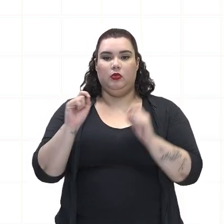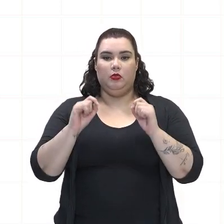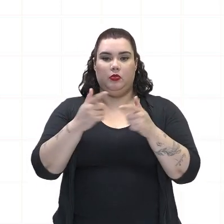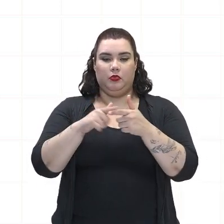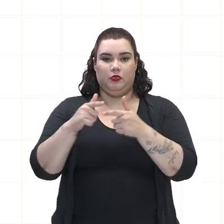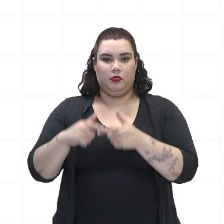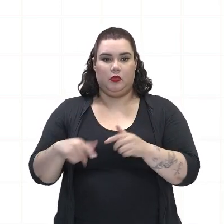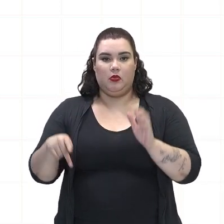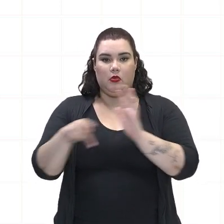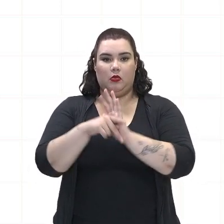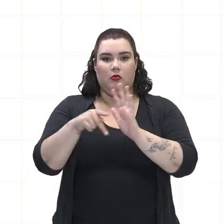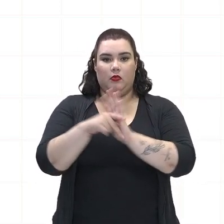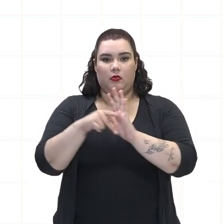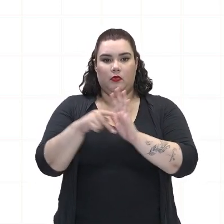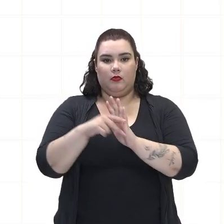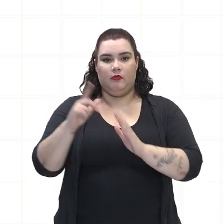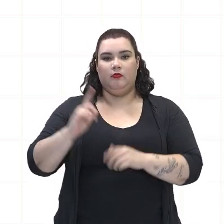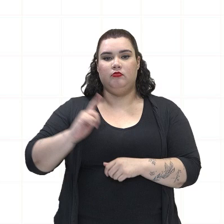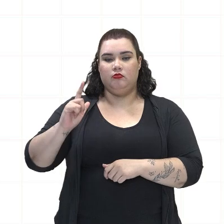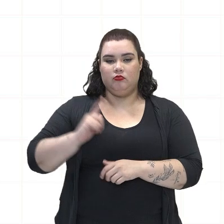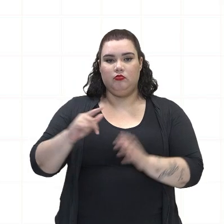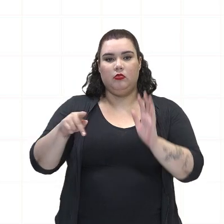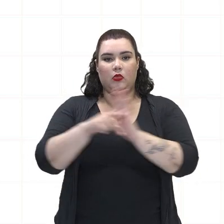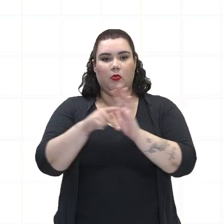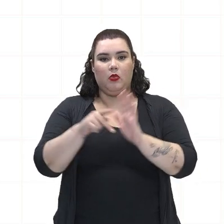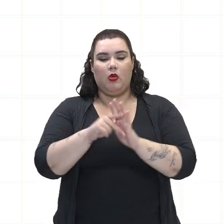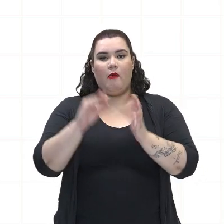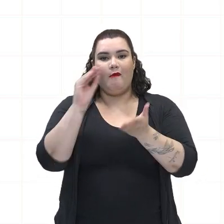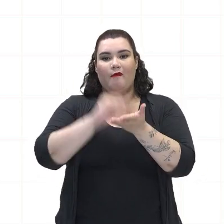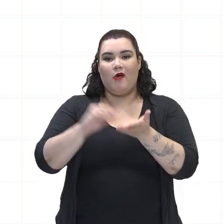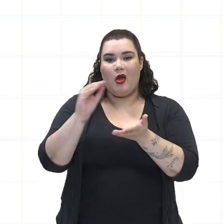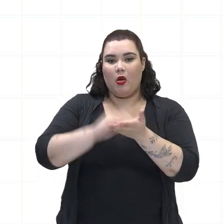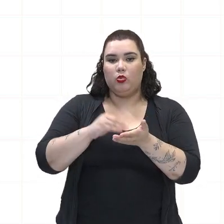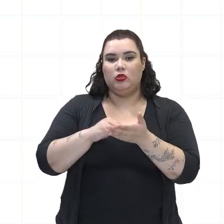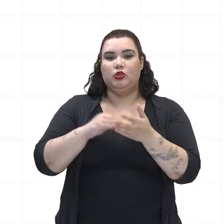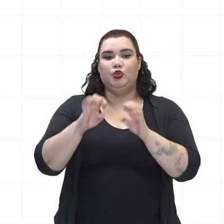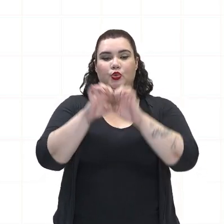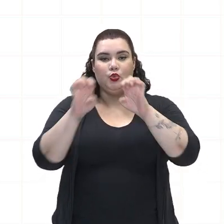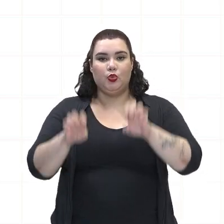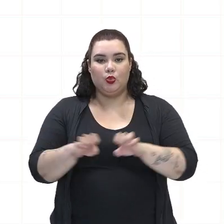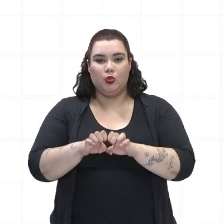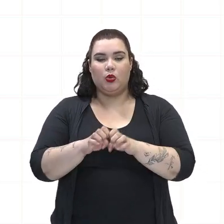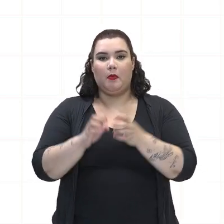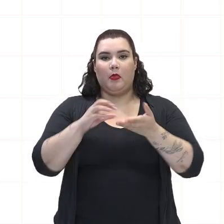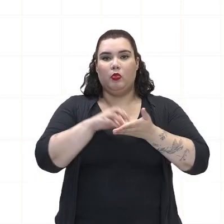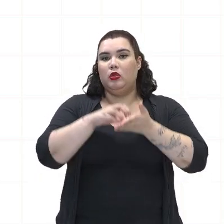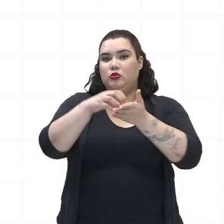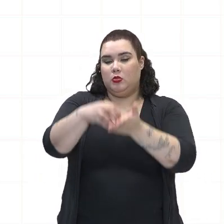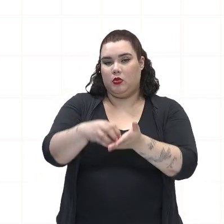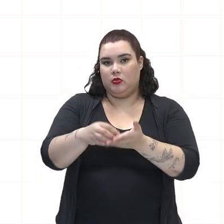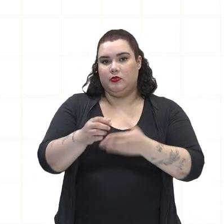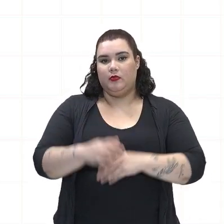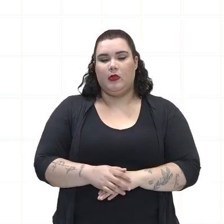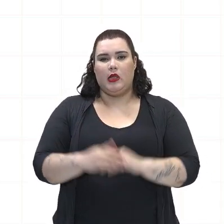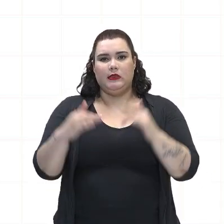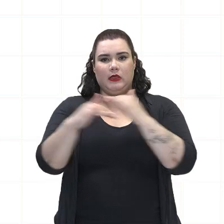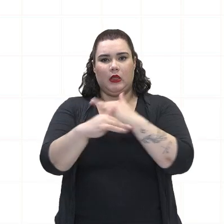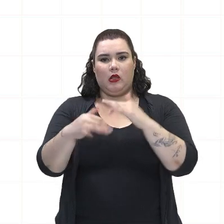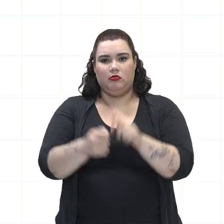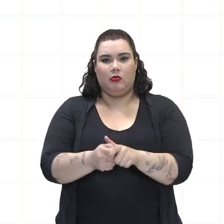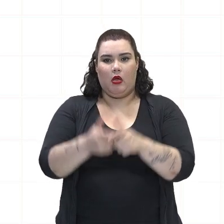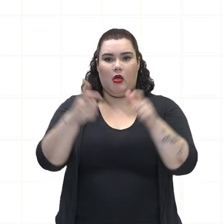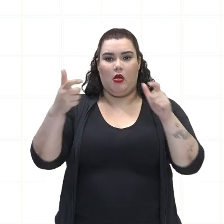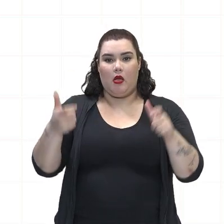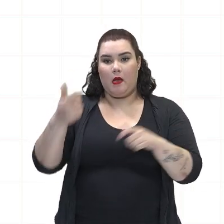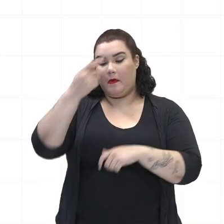questão da mobilidade urbana deficiente, né? A gente sabe que com o crescimento das cidades ocorre esse